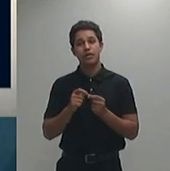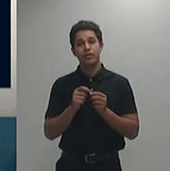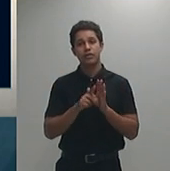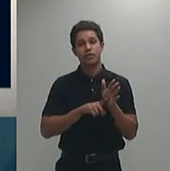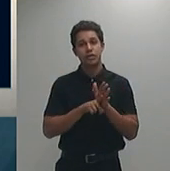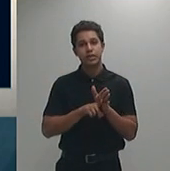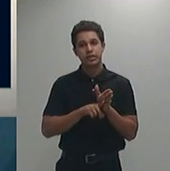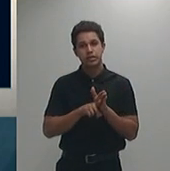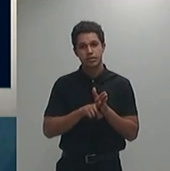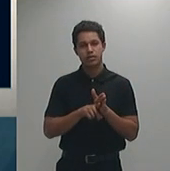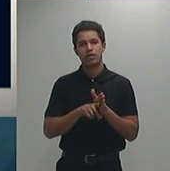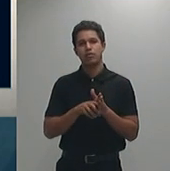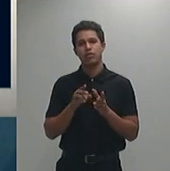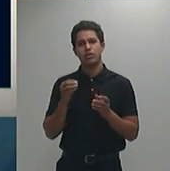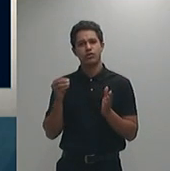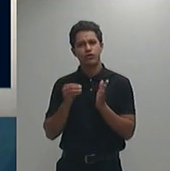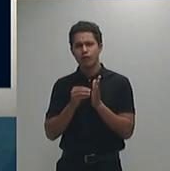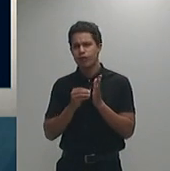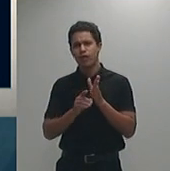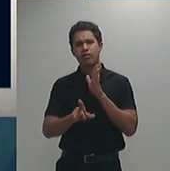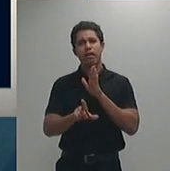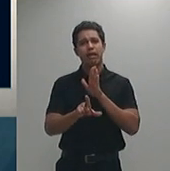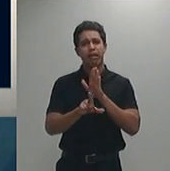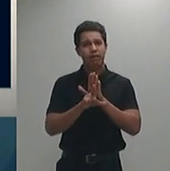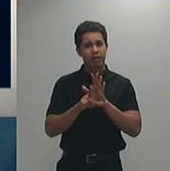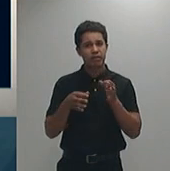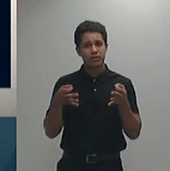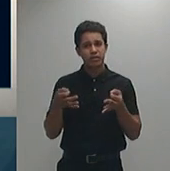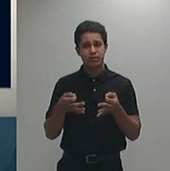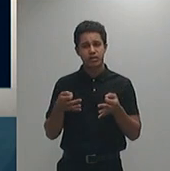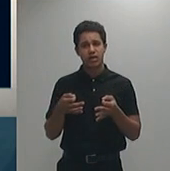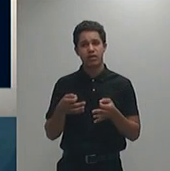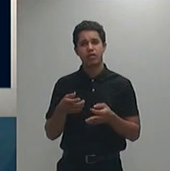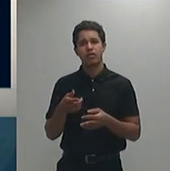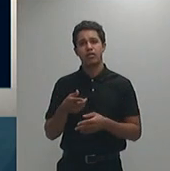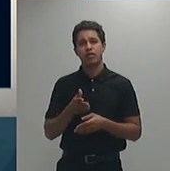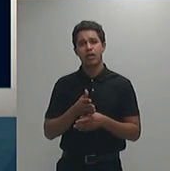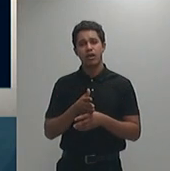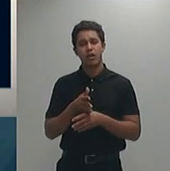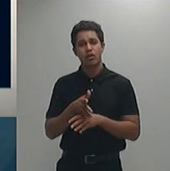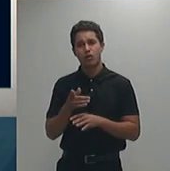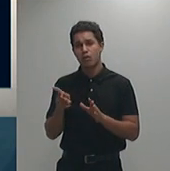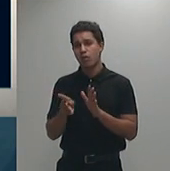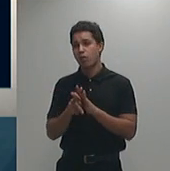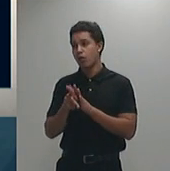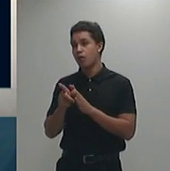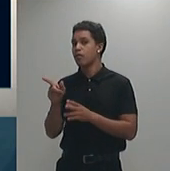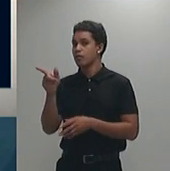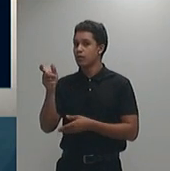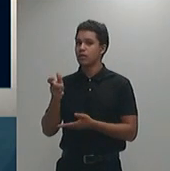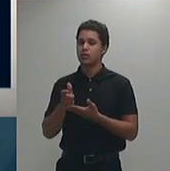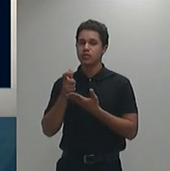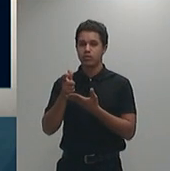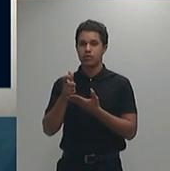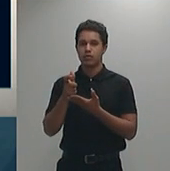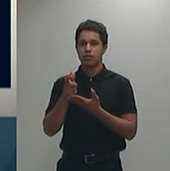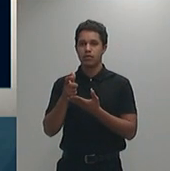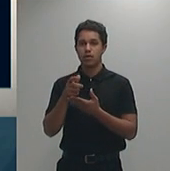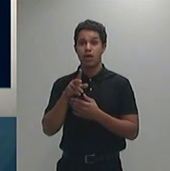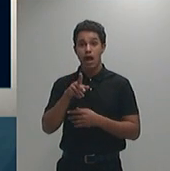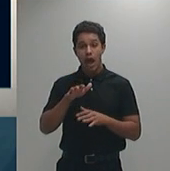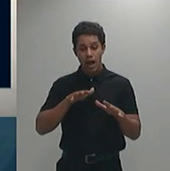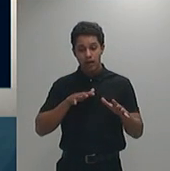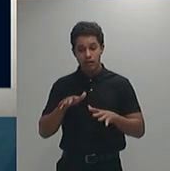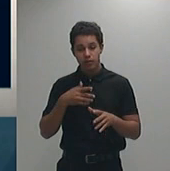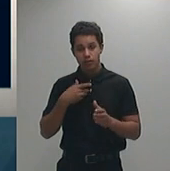de ilegitimidade passiva que foi aventado por sua excelência a são esses Olha